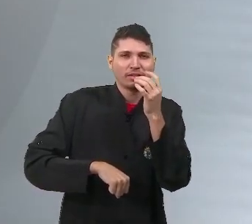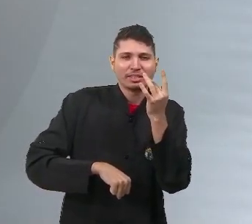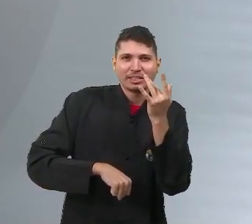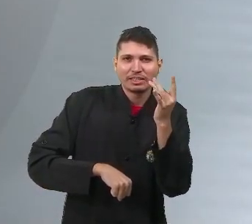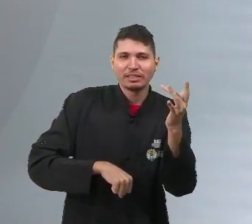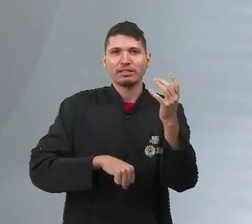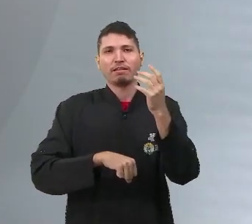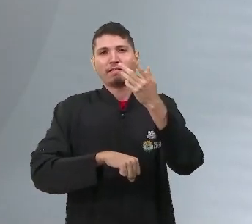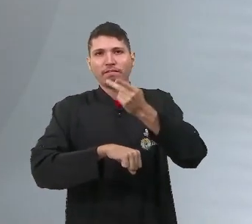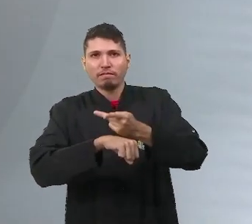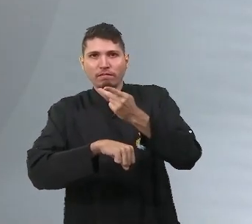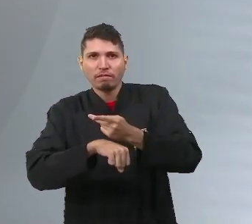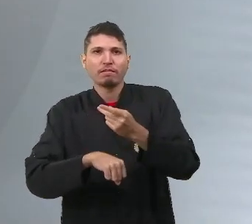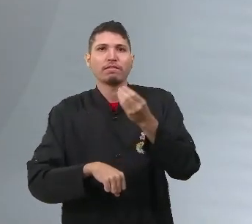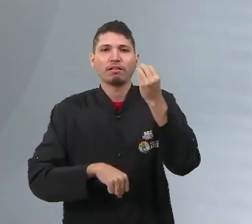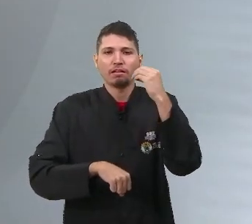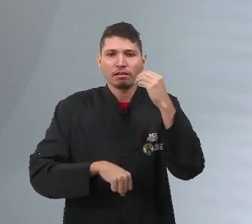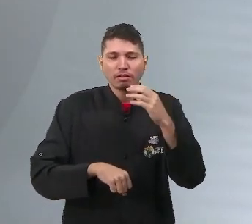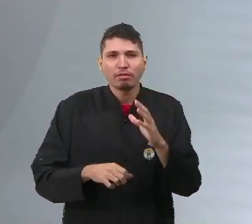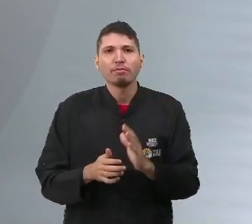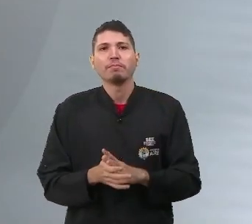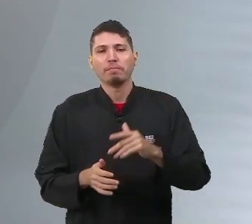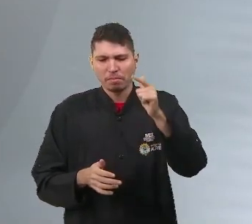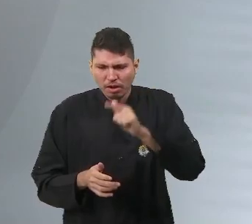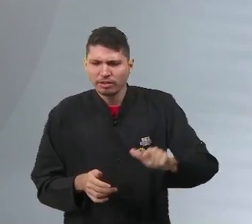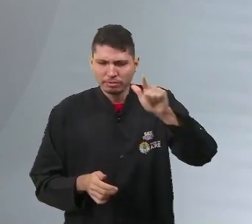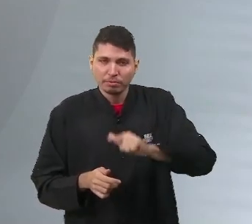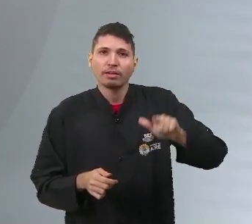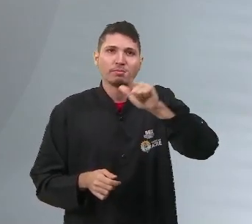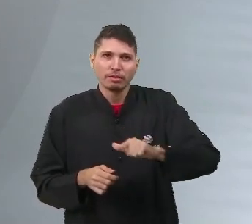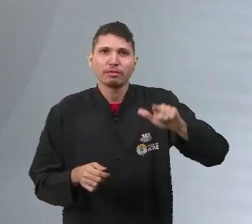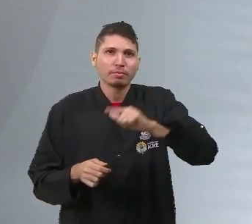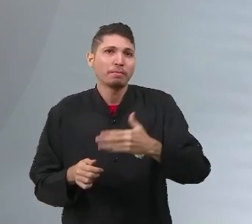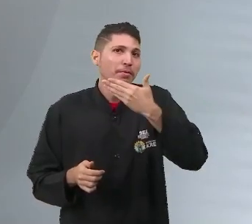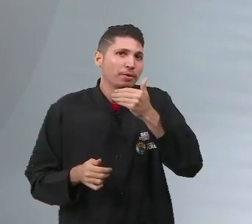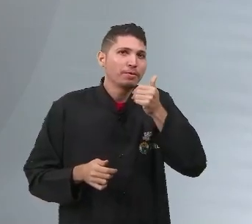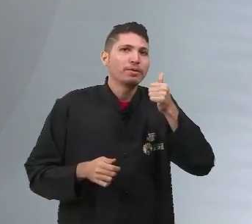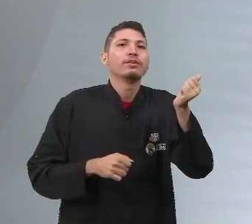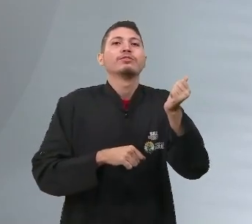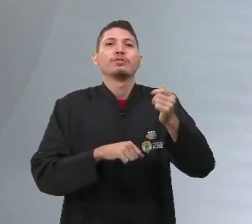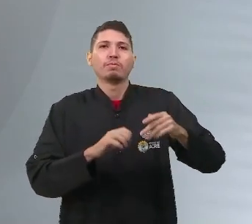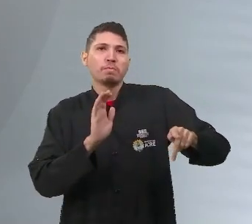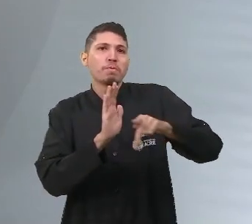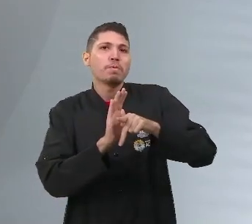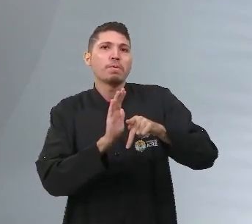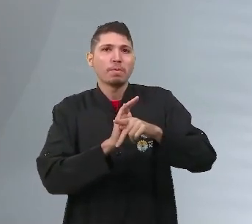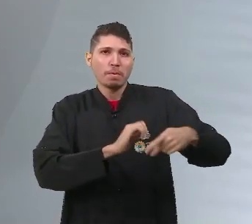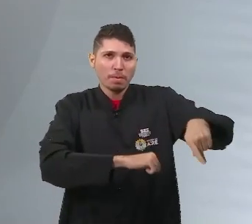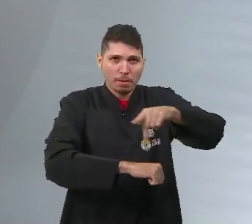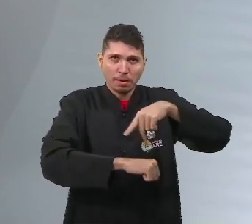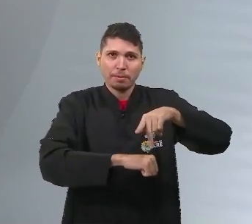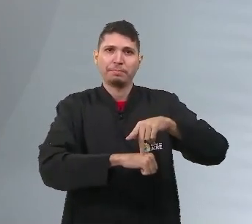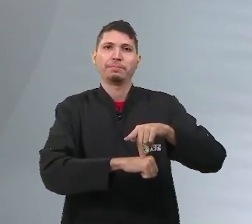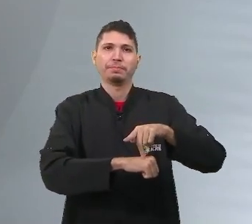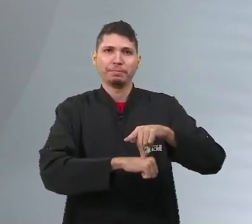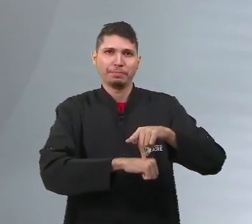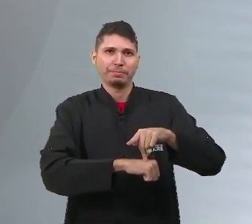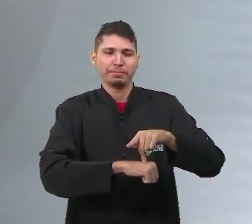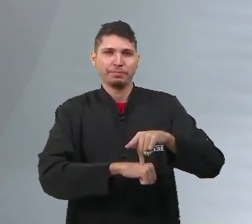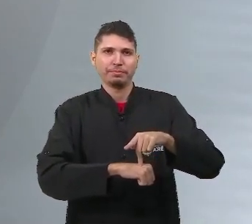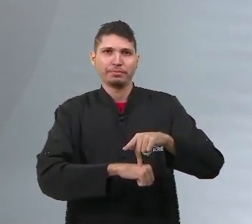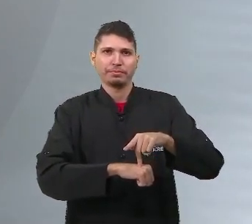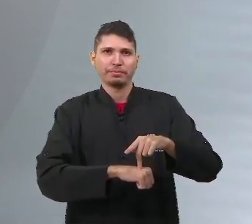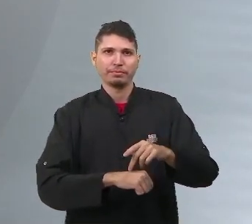queriam buscar cada vez mais ouro, cada vez mais metais para dentro do seu território. Já adianto que, como eles